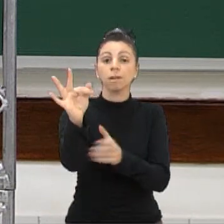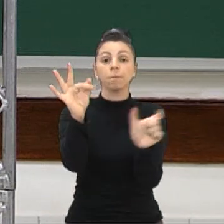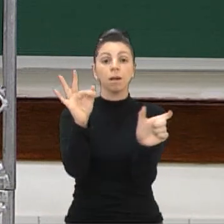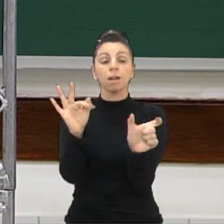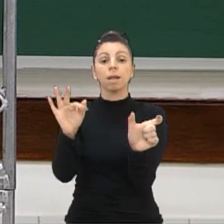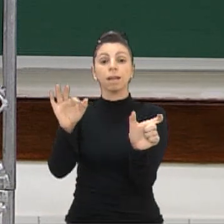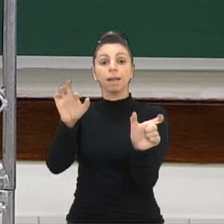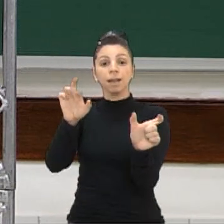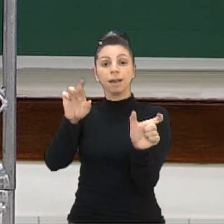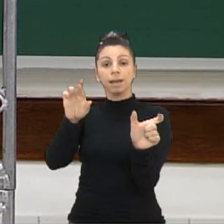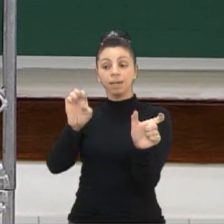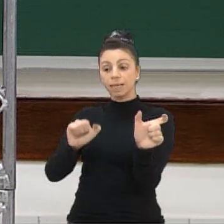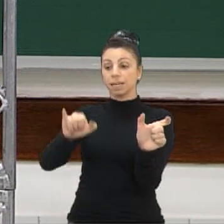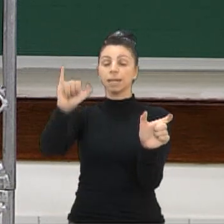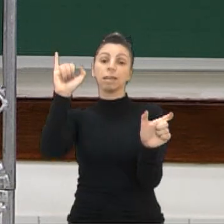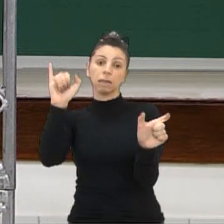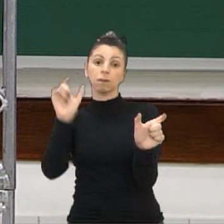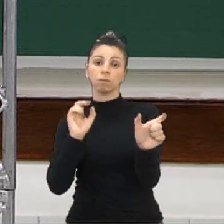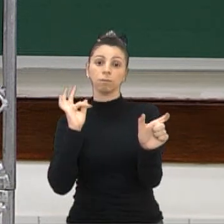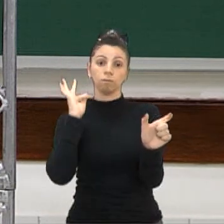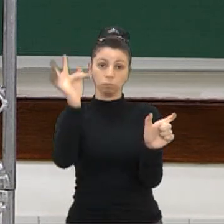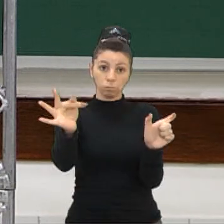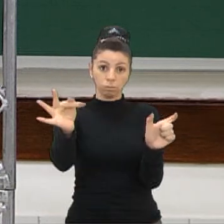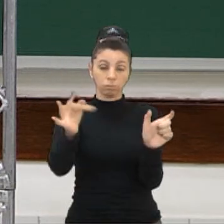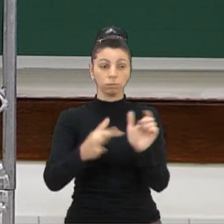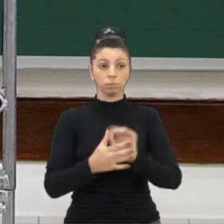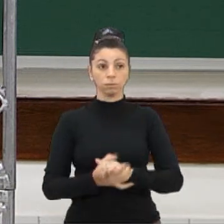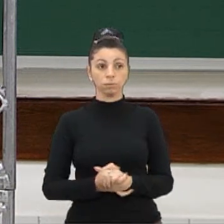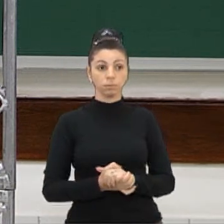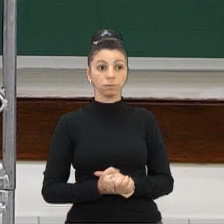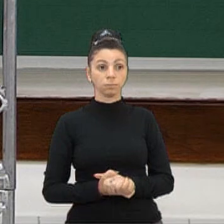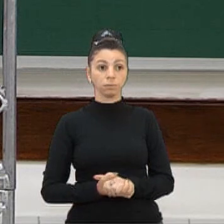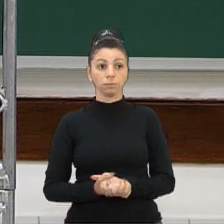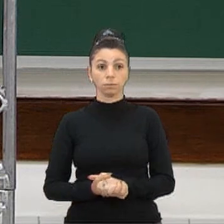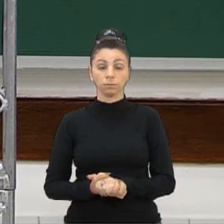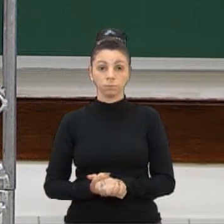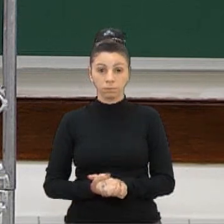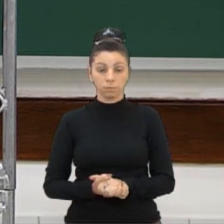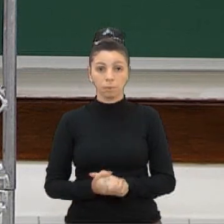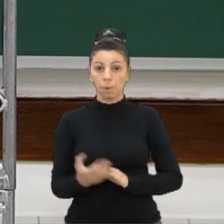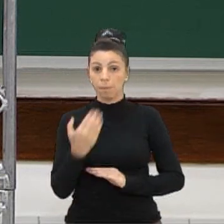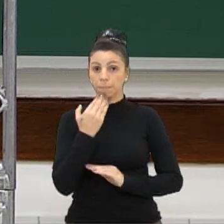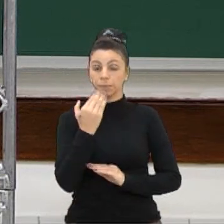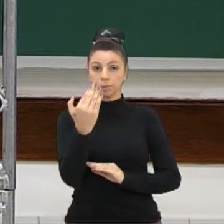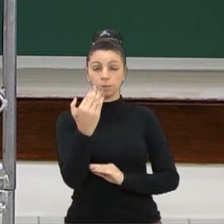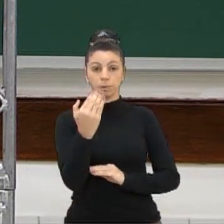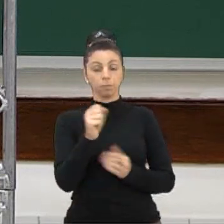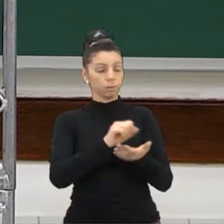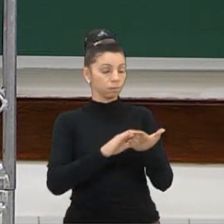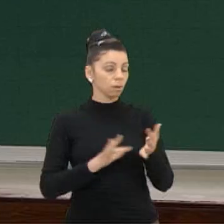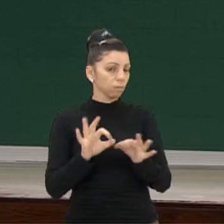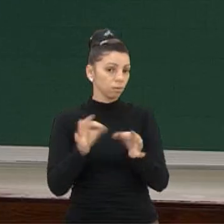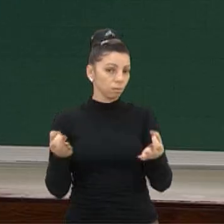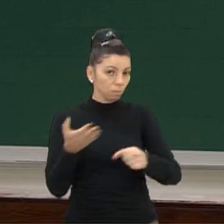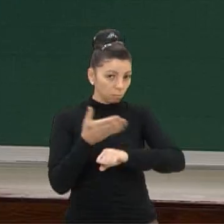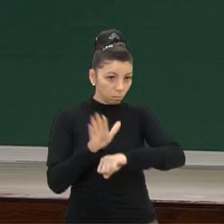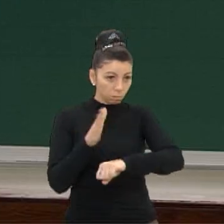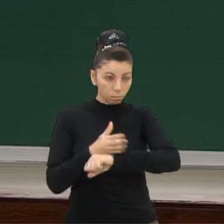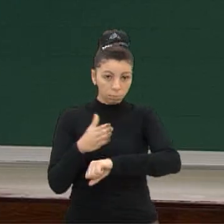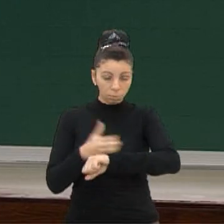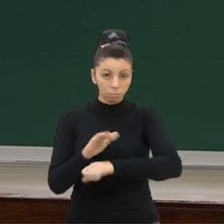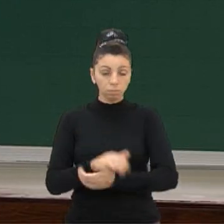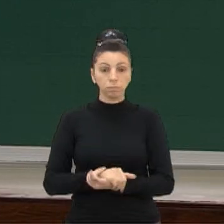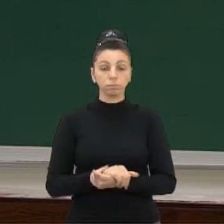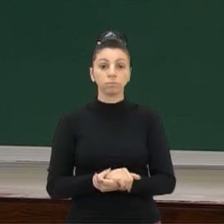que a gente chama de desinência modo temporal também, certo? Mas vamos pedir um exercício mais simples. Só para a gente treinar, eu vou pedir para